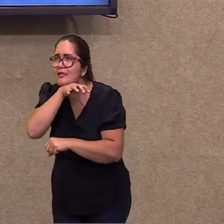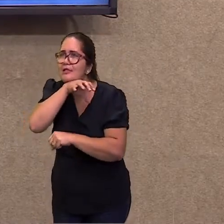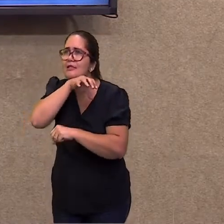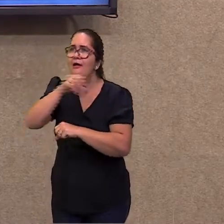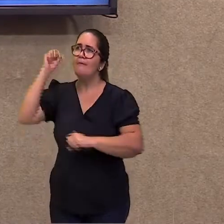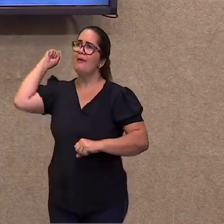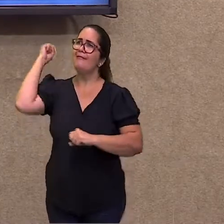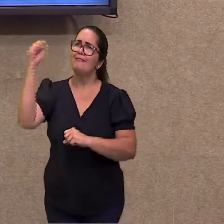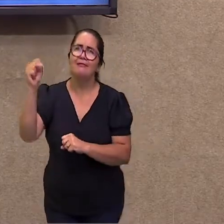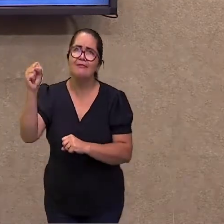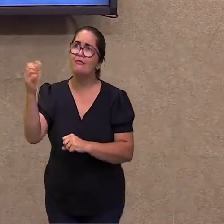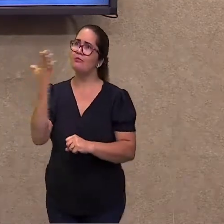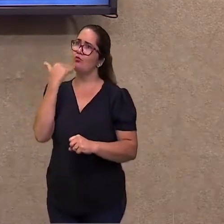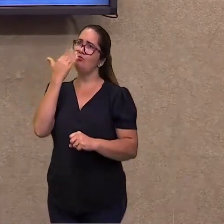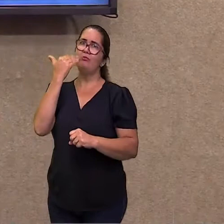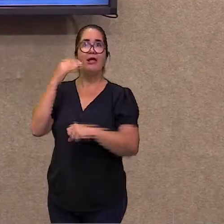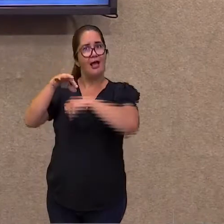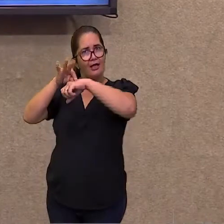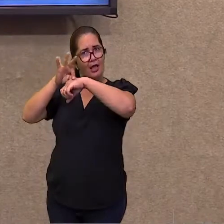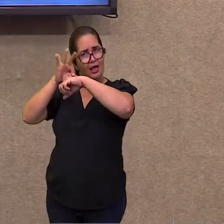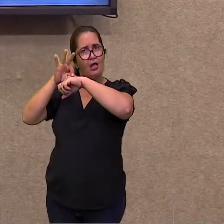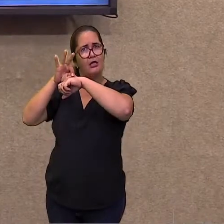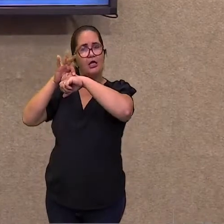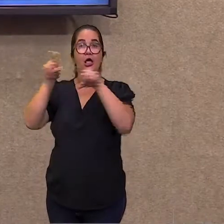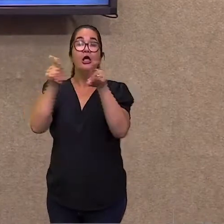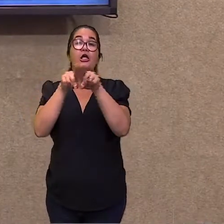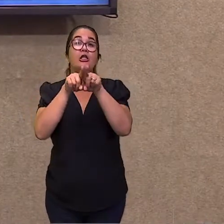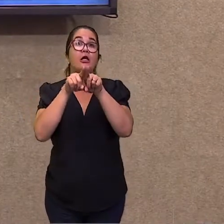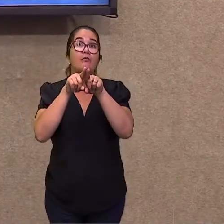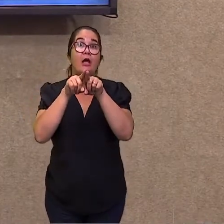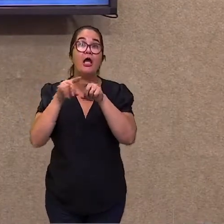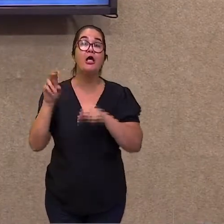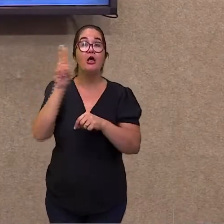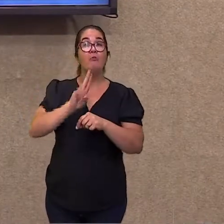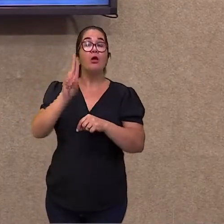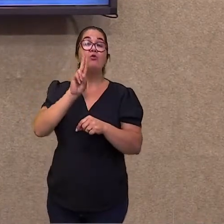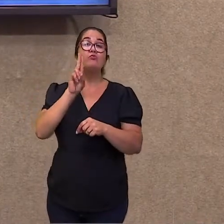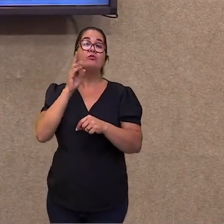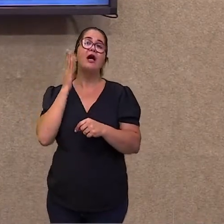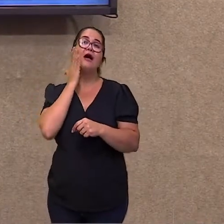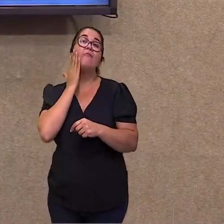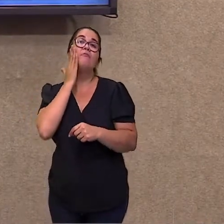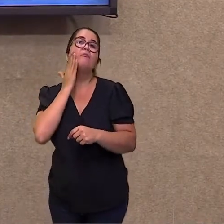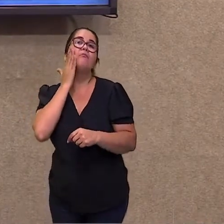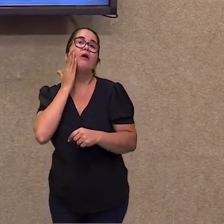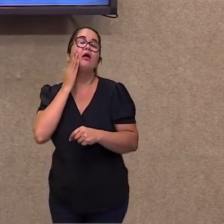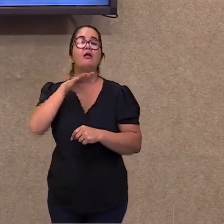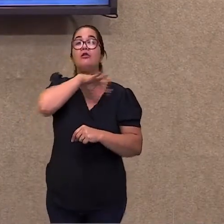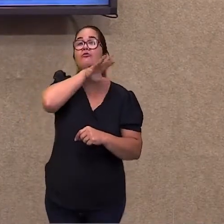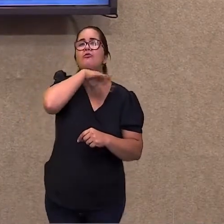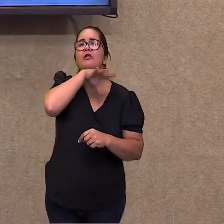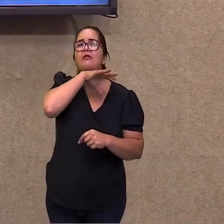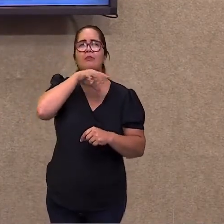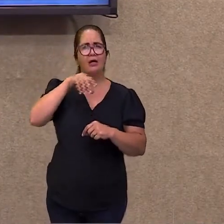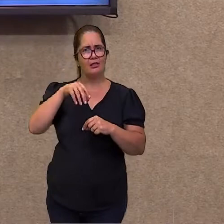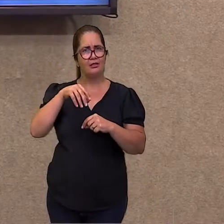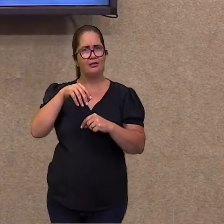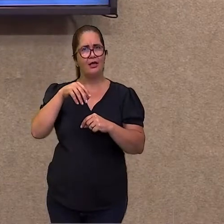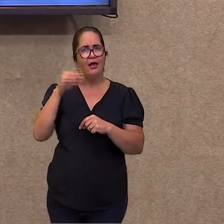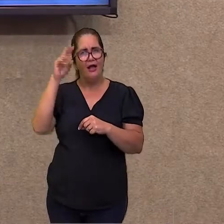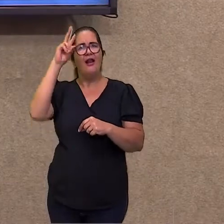saciar a sua fome, e faziam esses registros de corpo em movimento nas pedras, com o próprio sangue dos